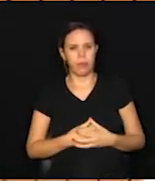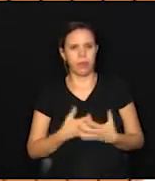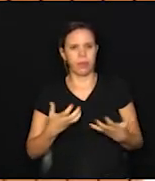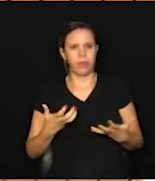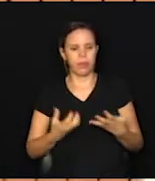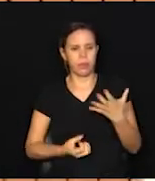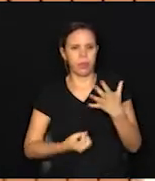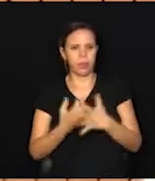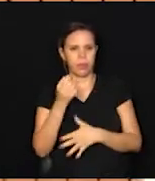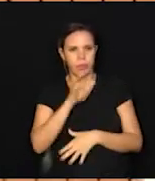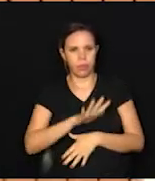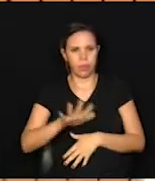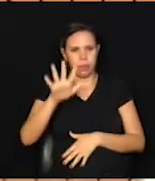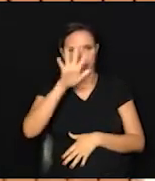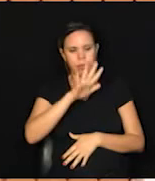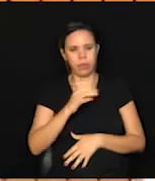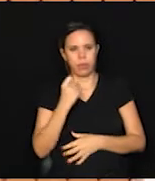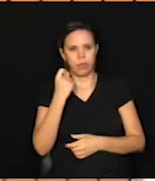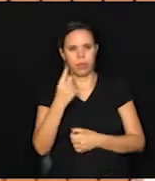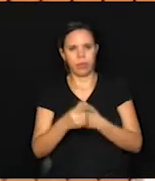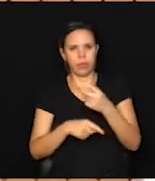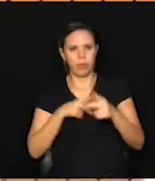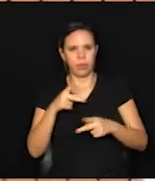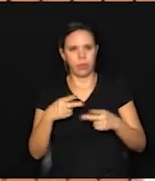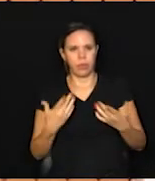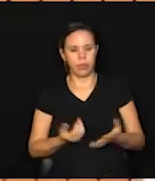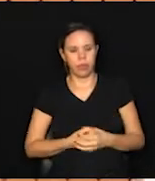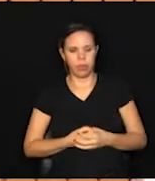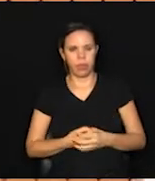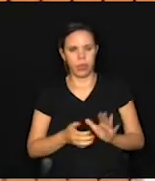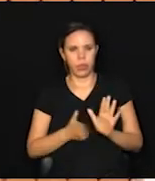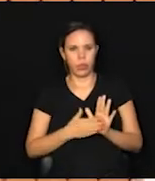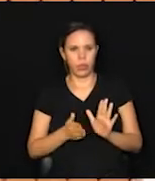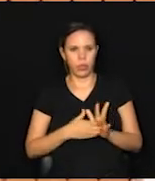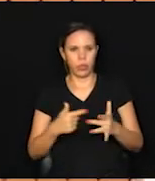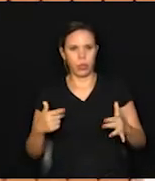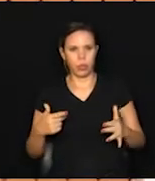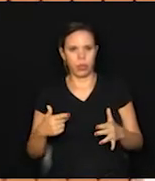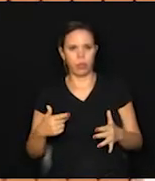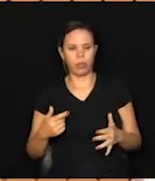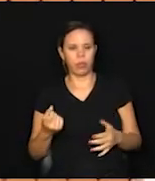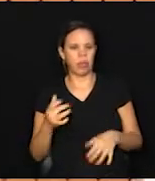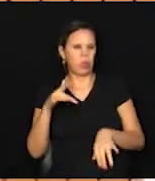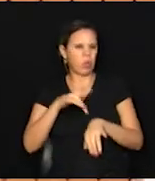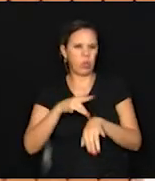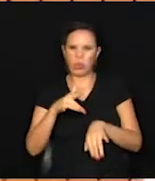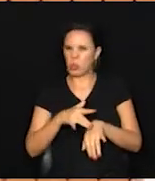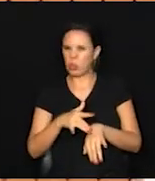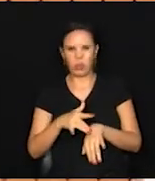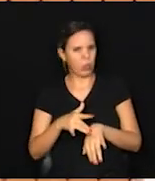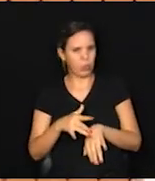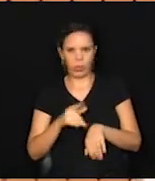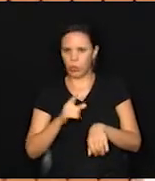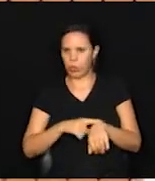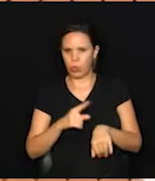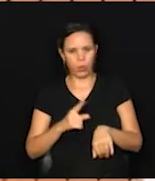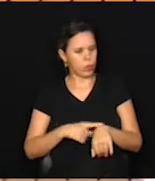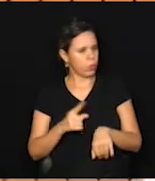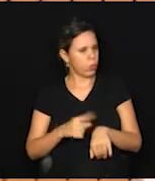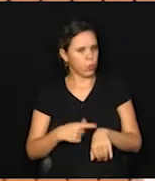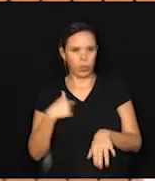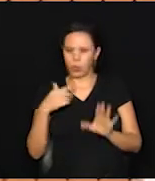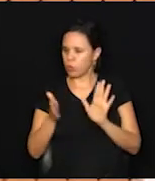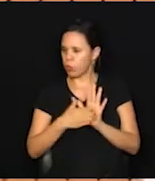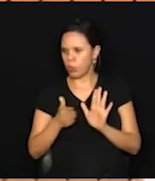criar aí um cenário de alguns aventureiros propondo coisas mirabolantes. Nós não estamos no momento de propor